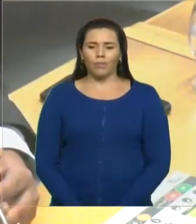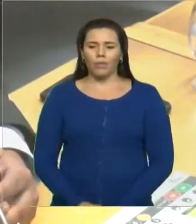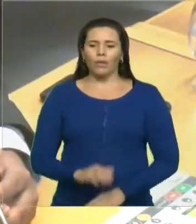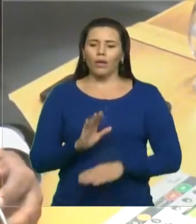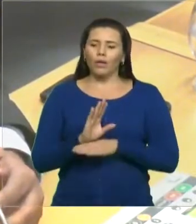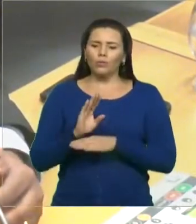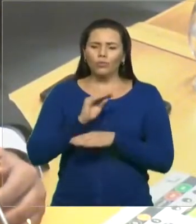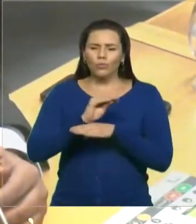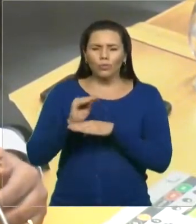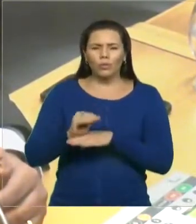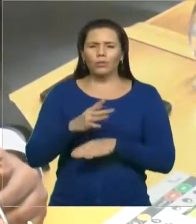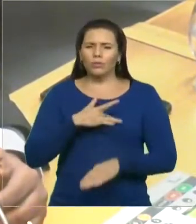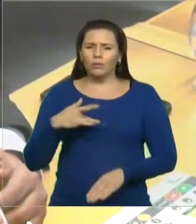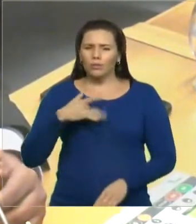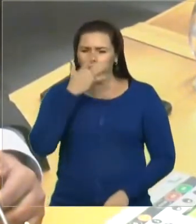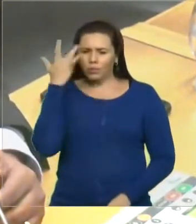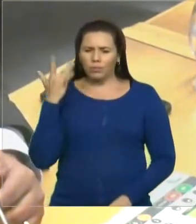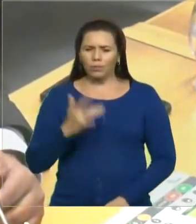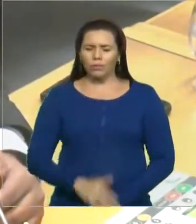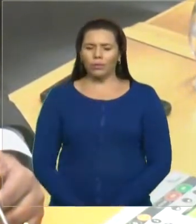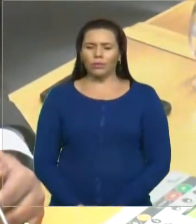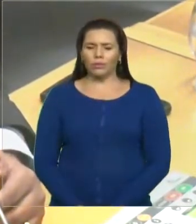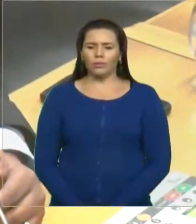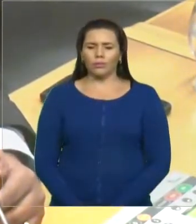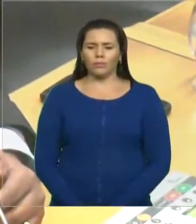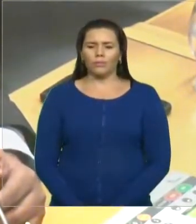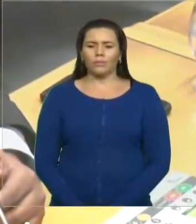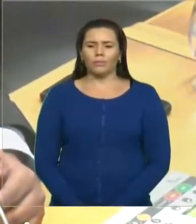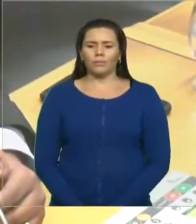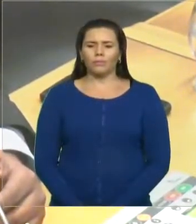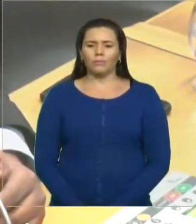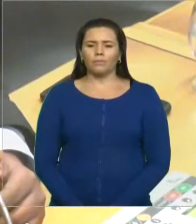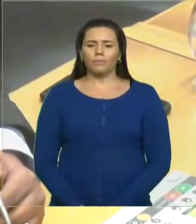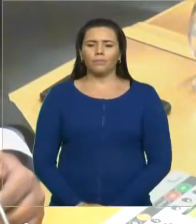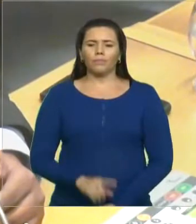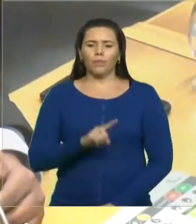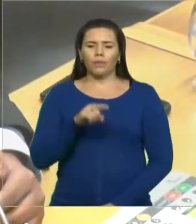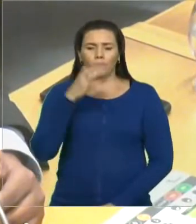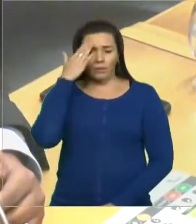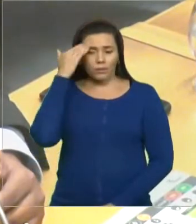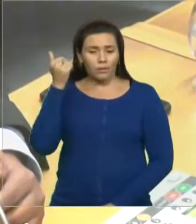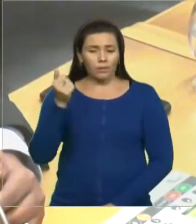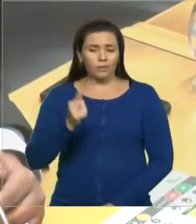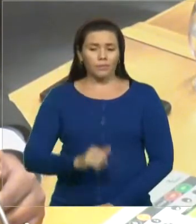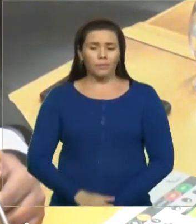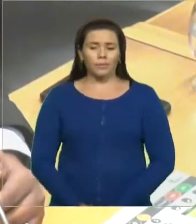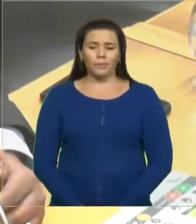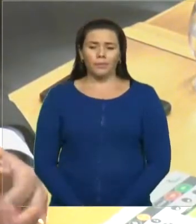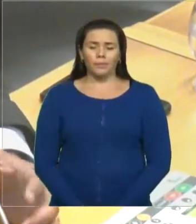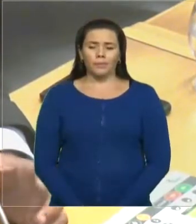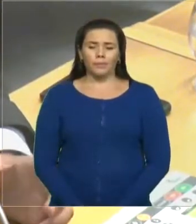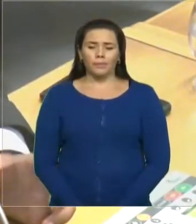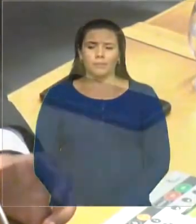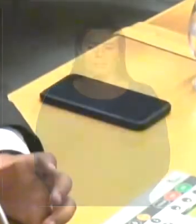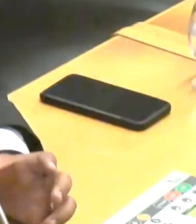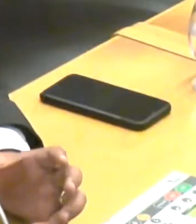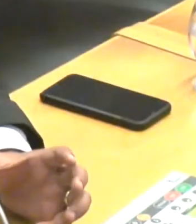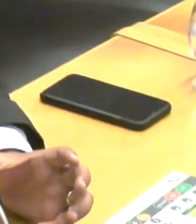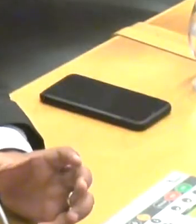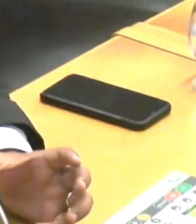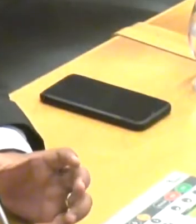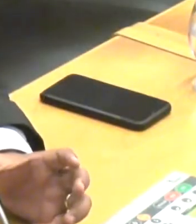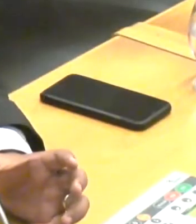onde acaba desafogando demandas dos leitos de UTI, da UPA,